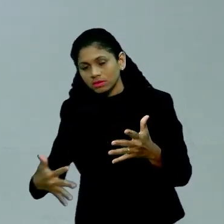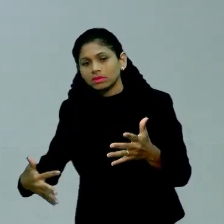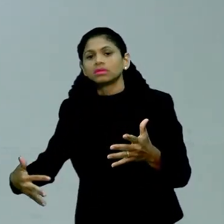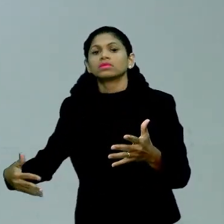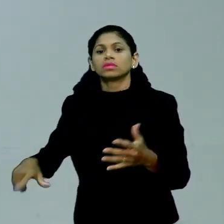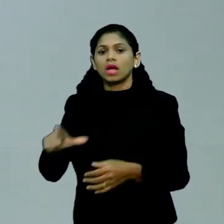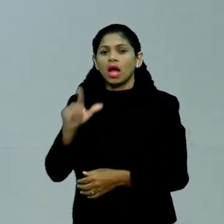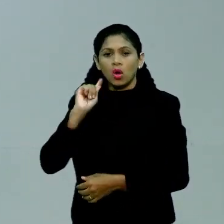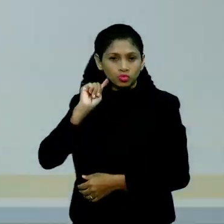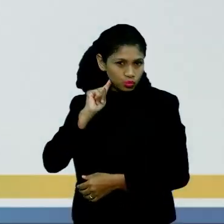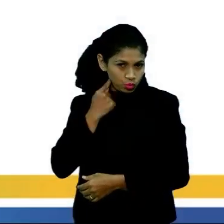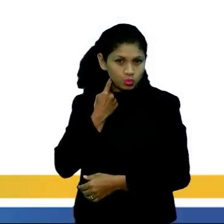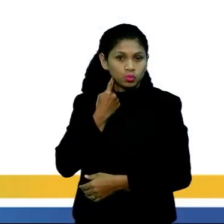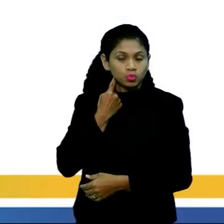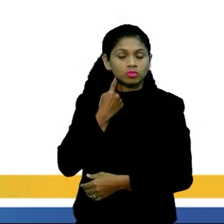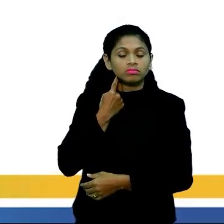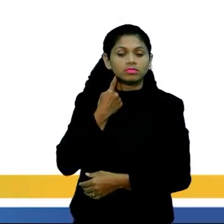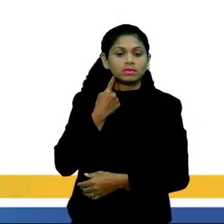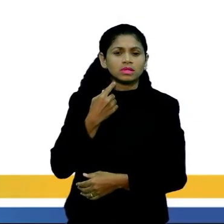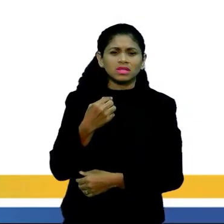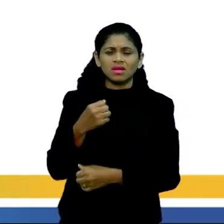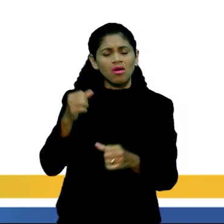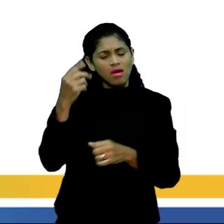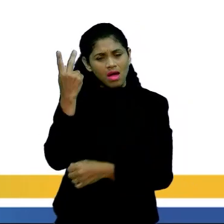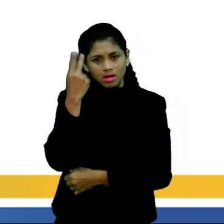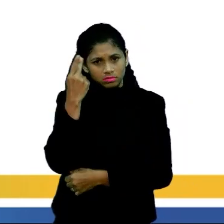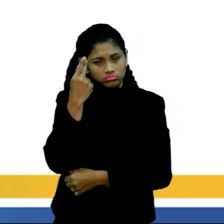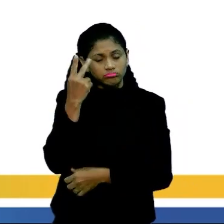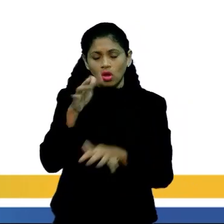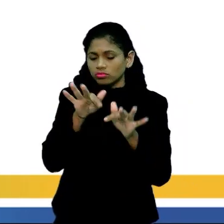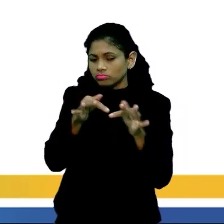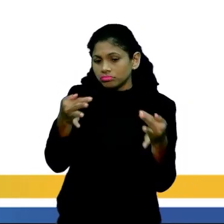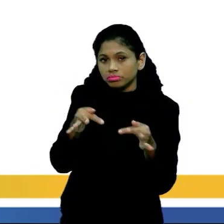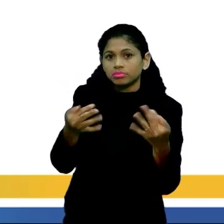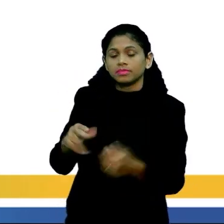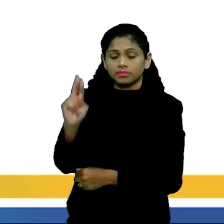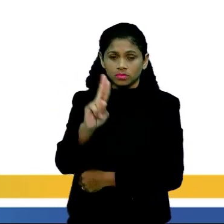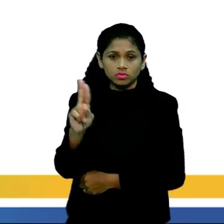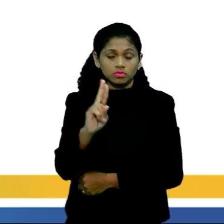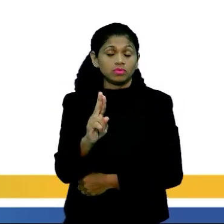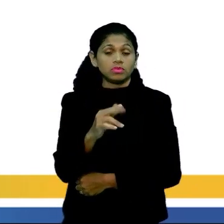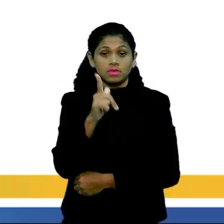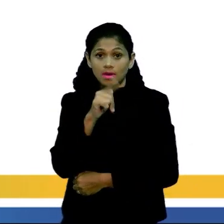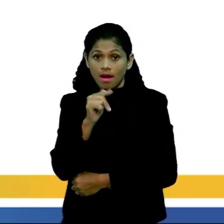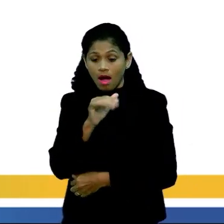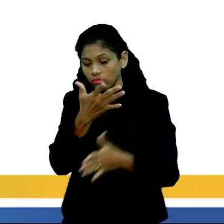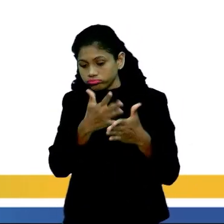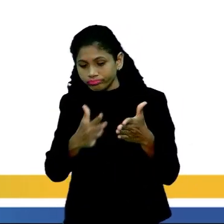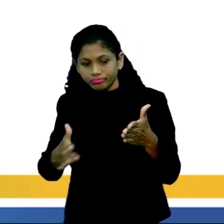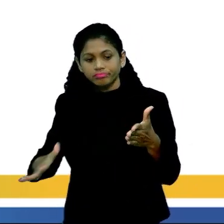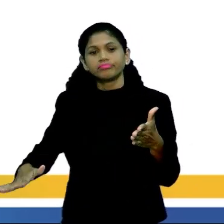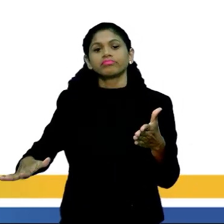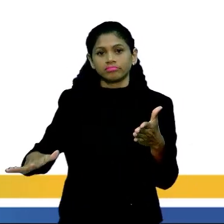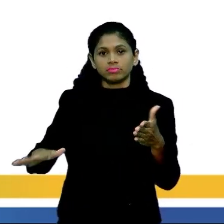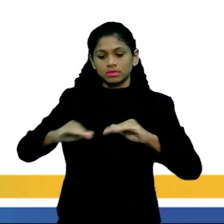levigação. Então, levigação é muito simples, é somente a utilização de água corrente para separar a